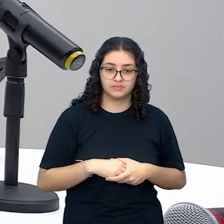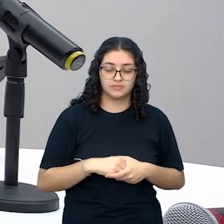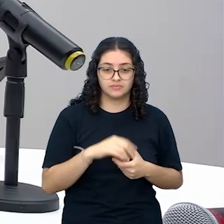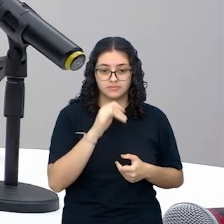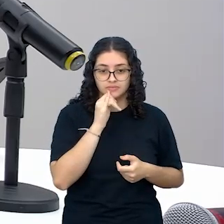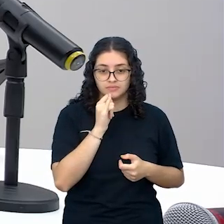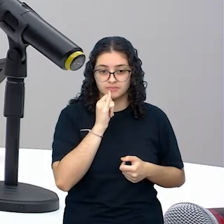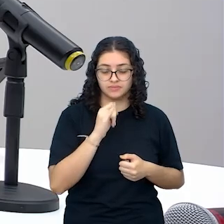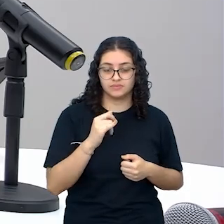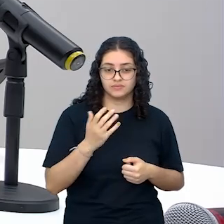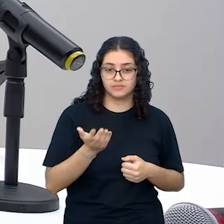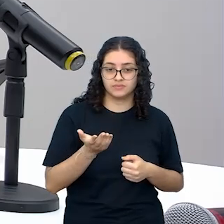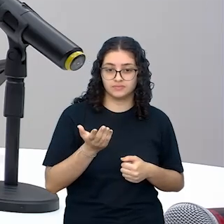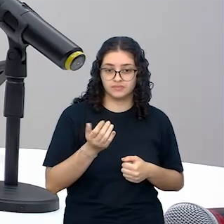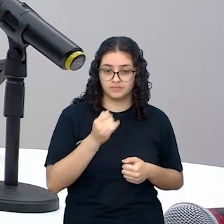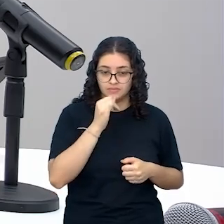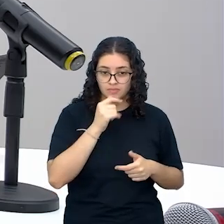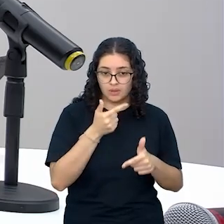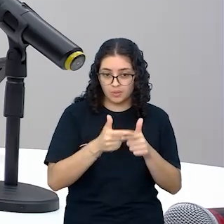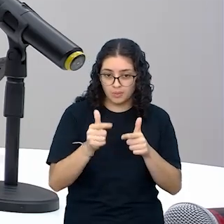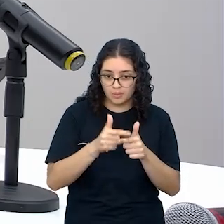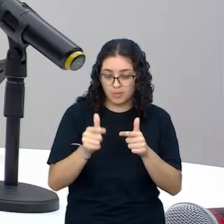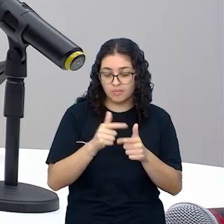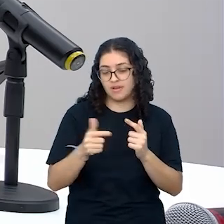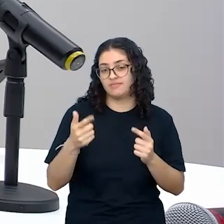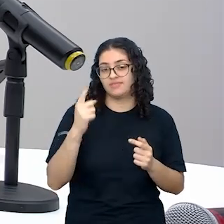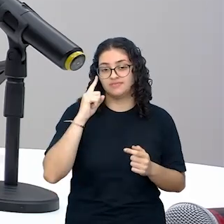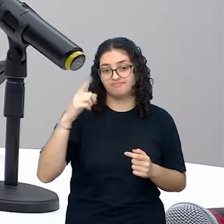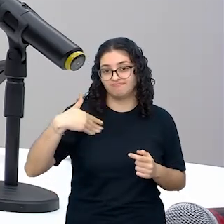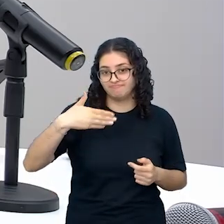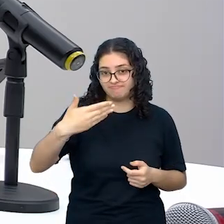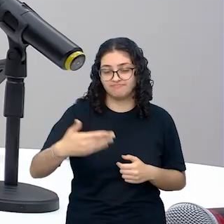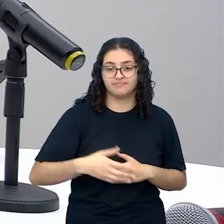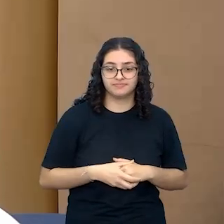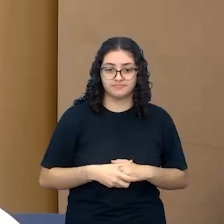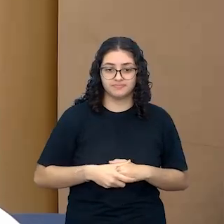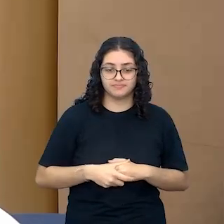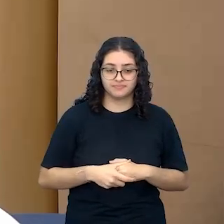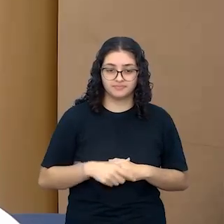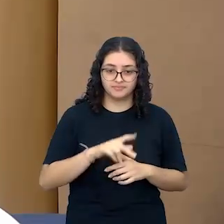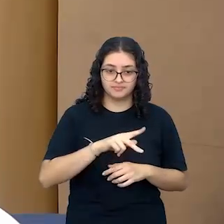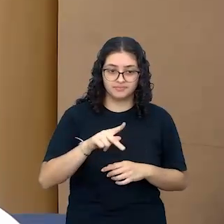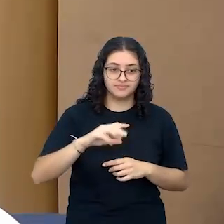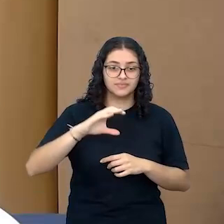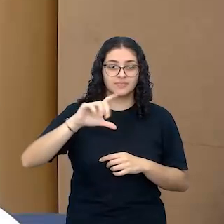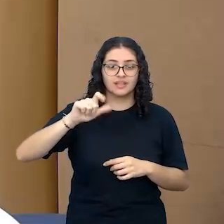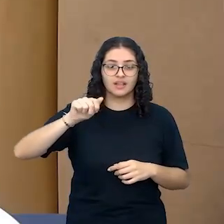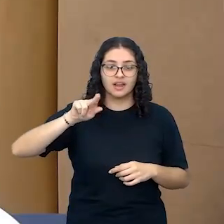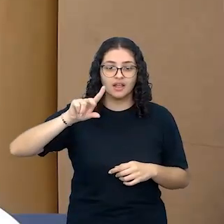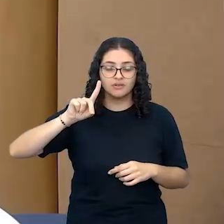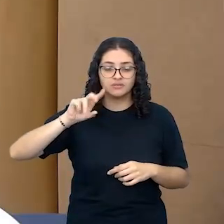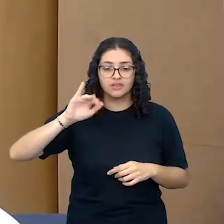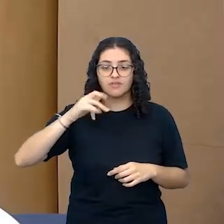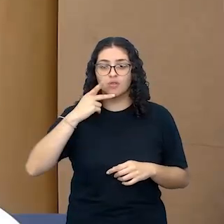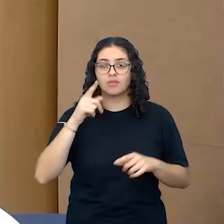pequenos, de problemas diretos, Isso, né? Isso. A professora Cláudia fala roda de